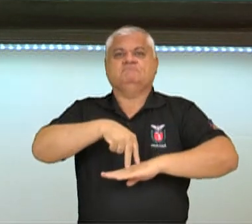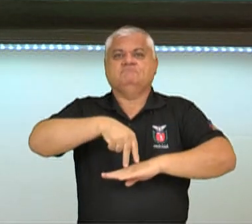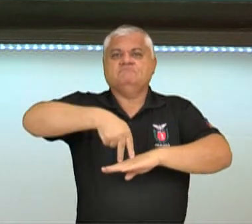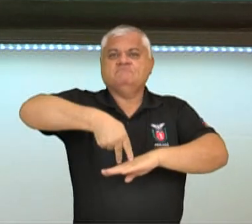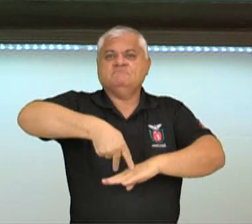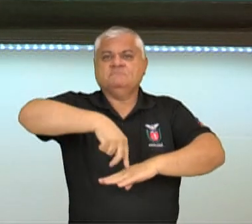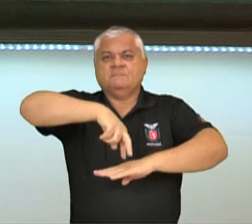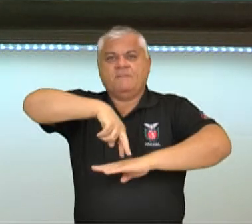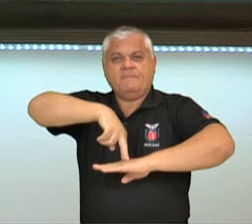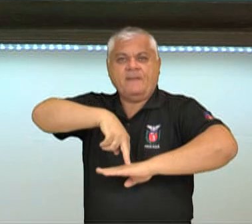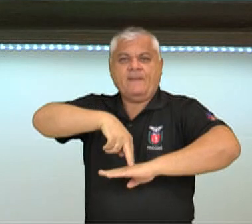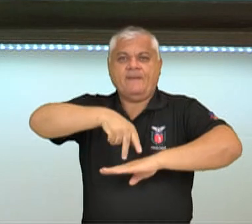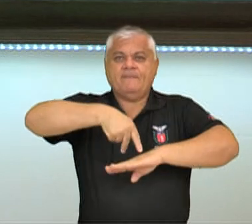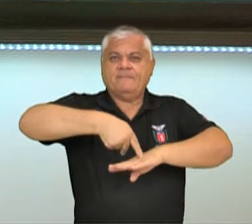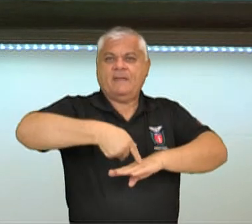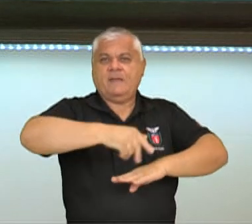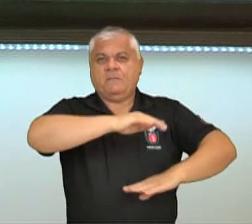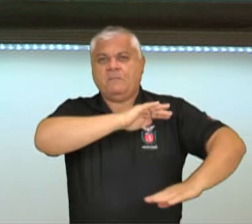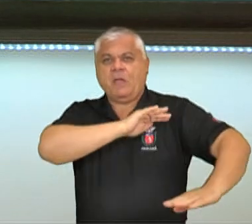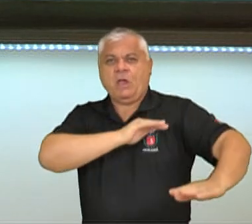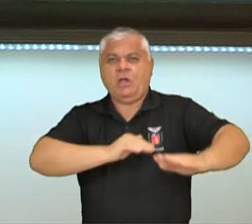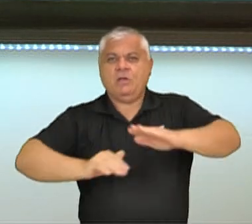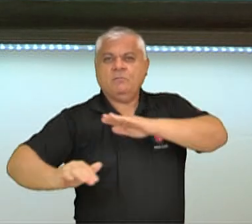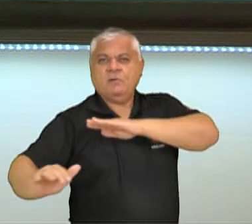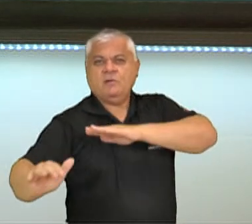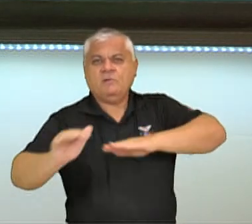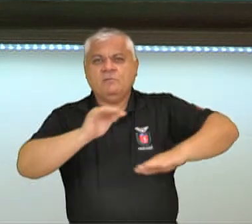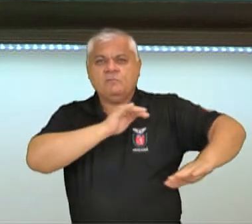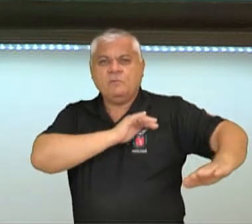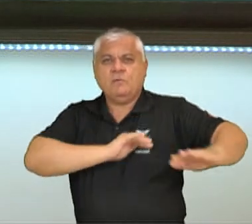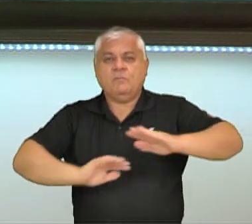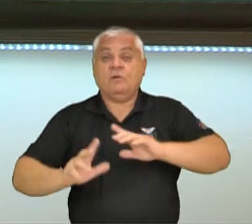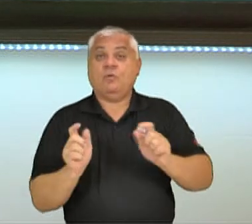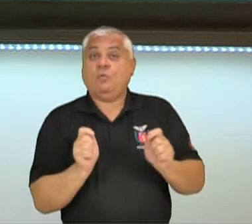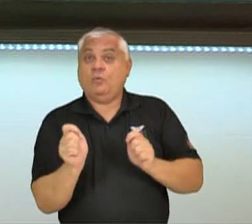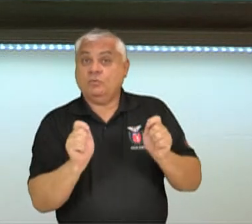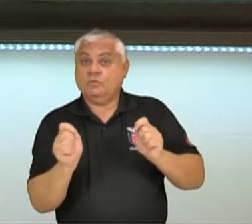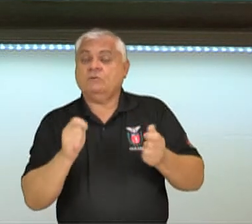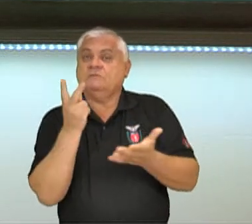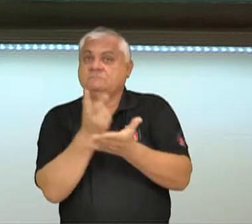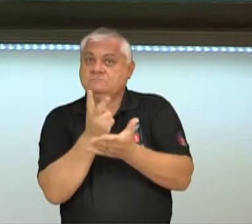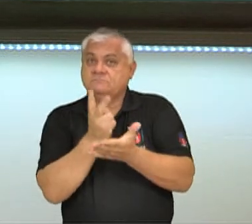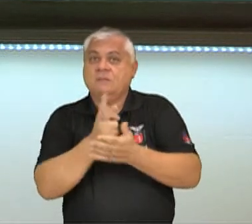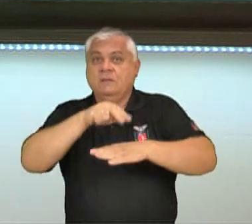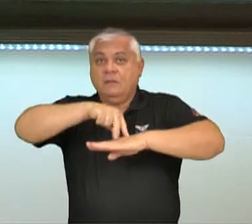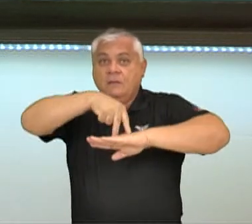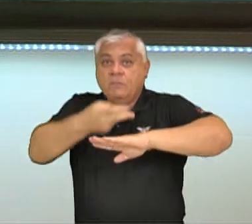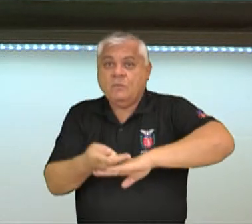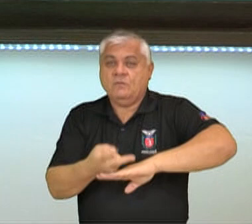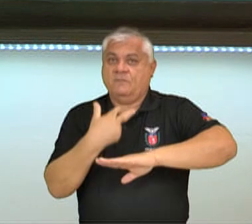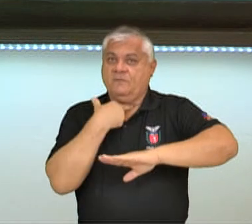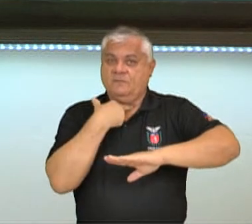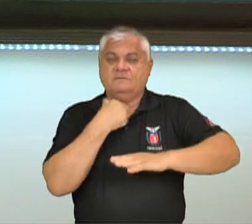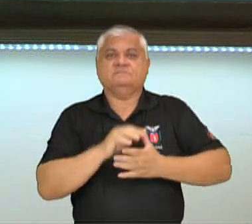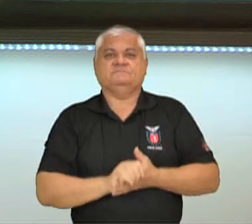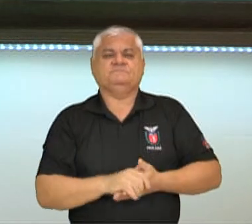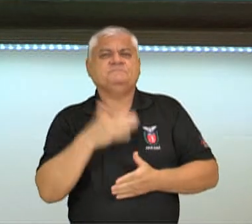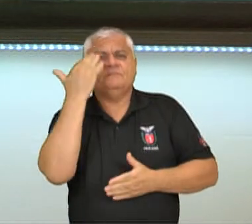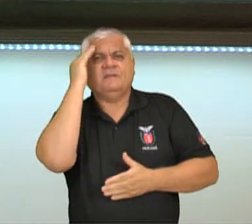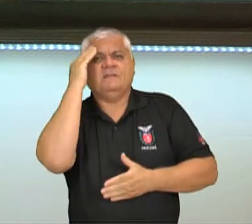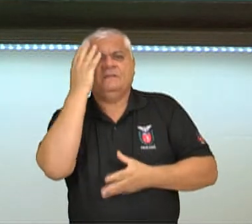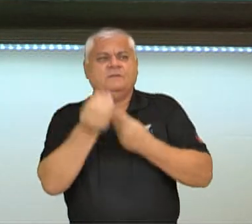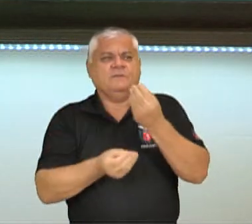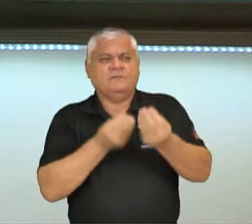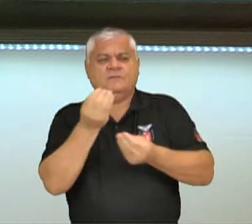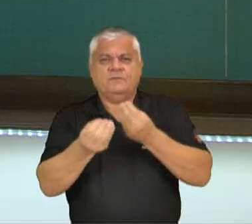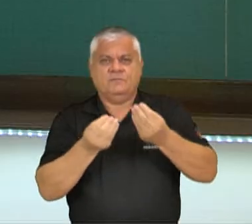movimento, mas sempre sob o seu controle, tá? Para que ele não se desequilibre. Então, vamos entender um pouquinho como é